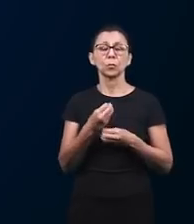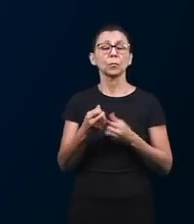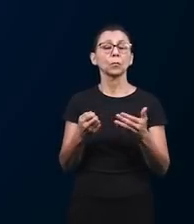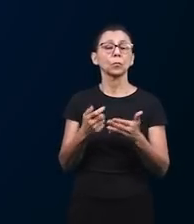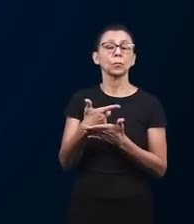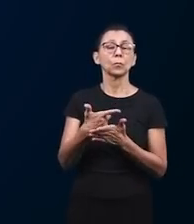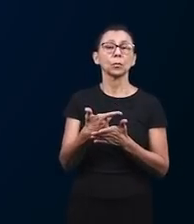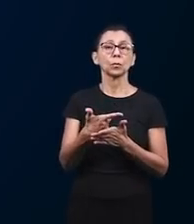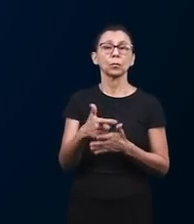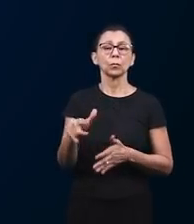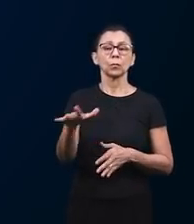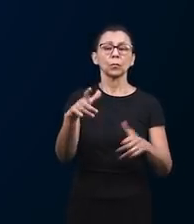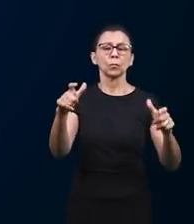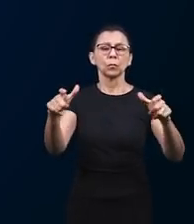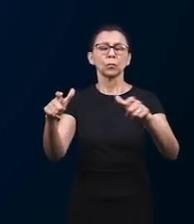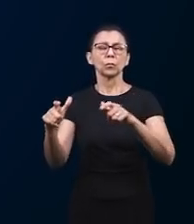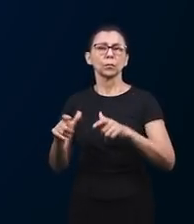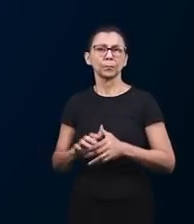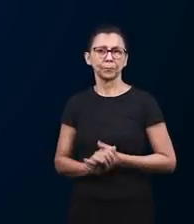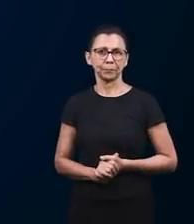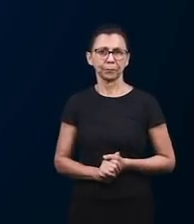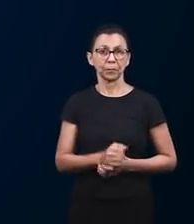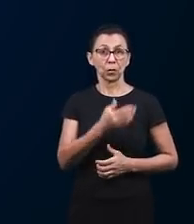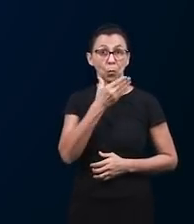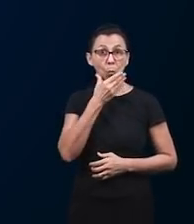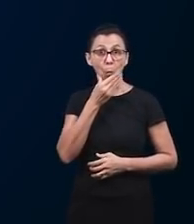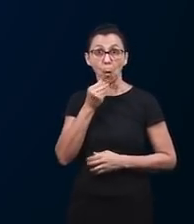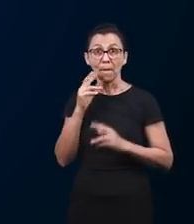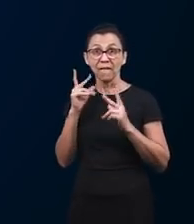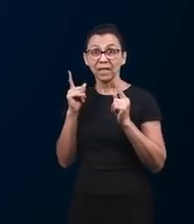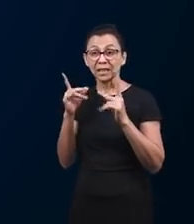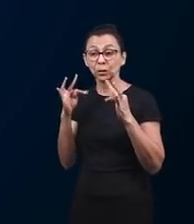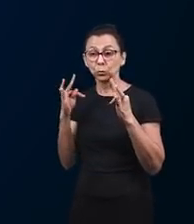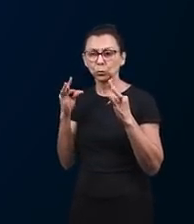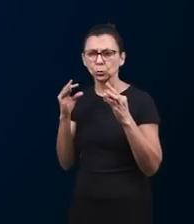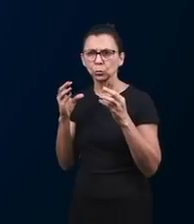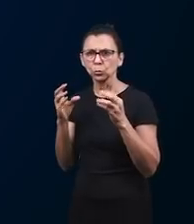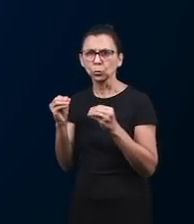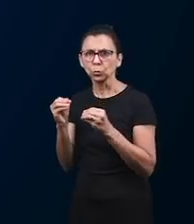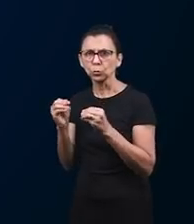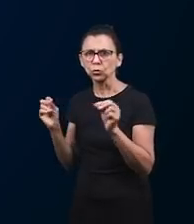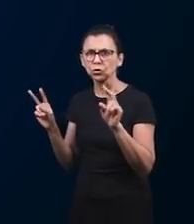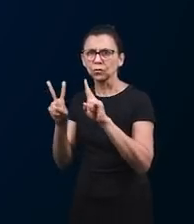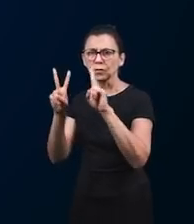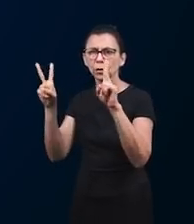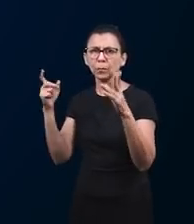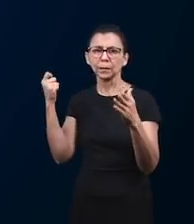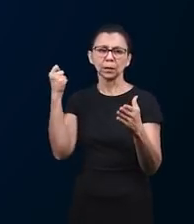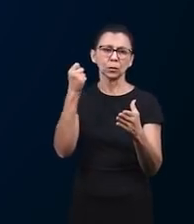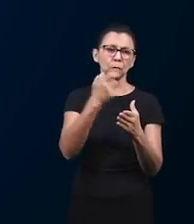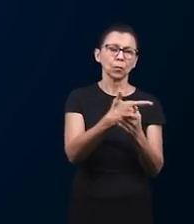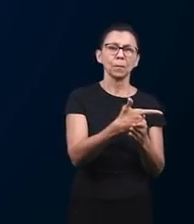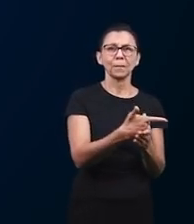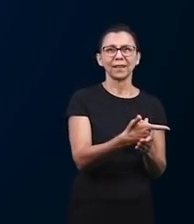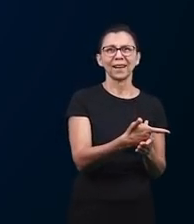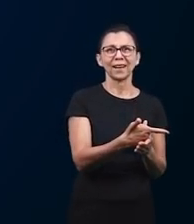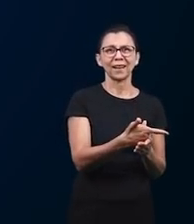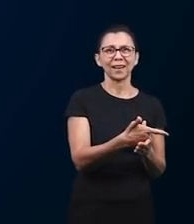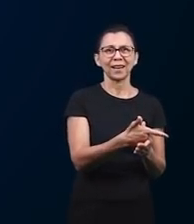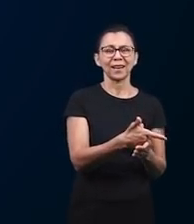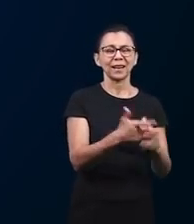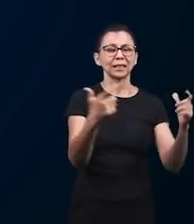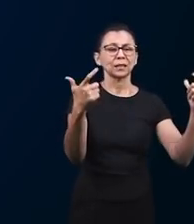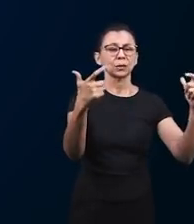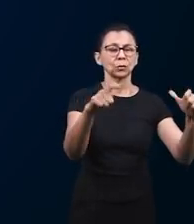Então a parábola nos fala que ele vende tudo que ele tem de valor para poder adquirir aquele campo, para poder ter acesso àquele